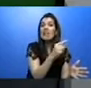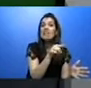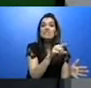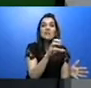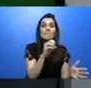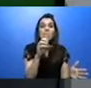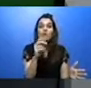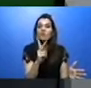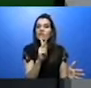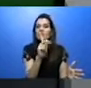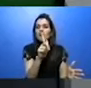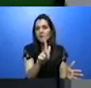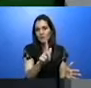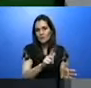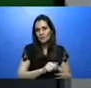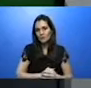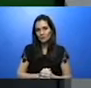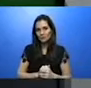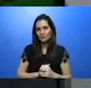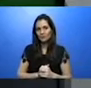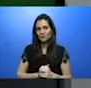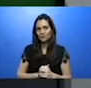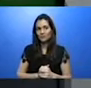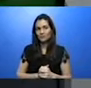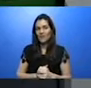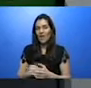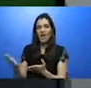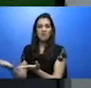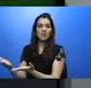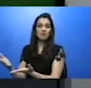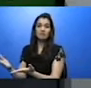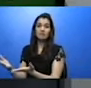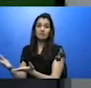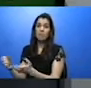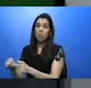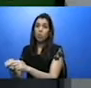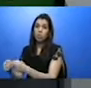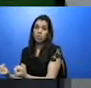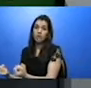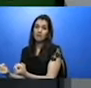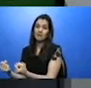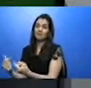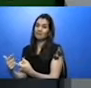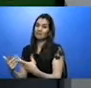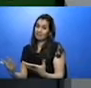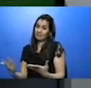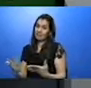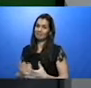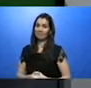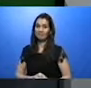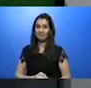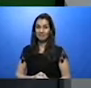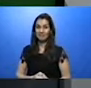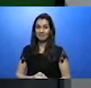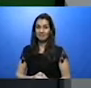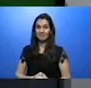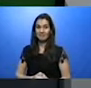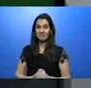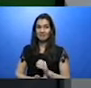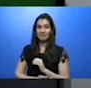tonelada, 1.000 quilos. Aqui, a balança não suportaria, ela quebraria toda. Olha lá, por